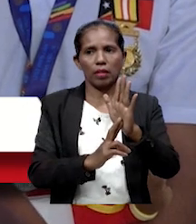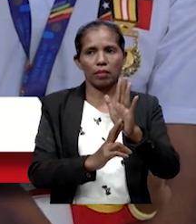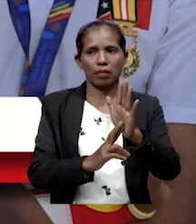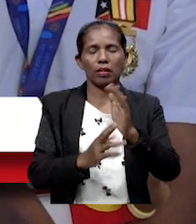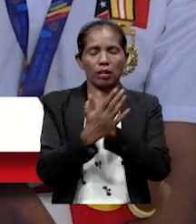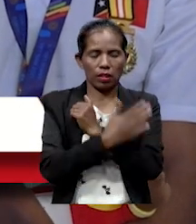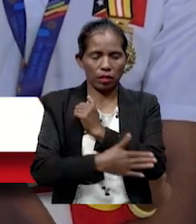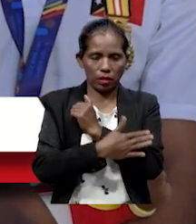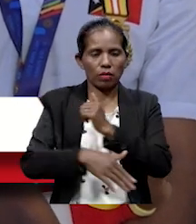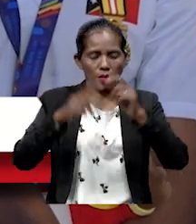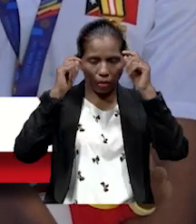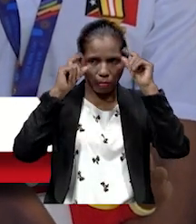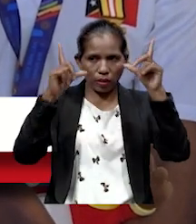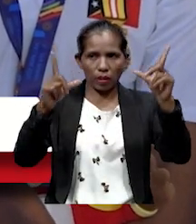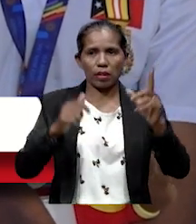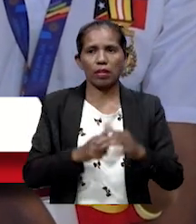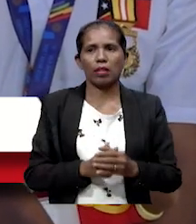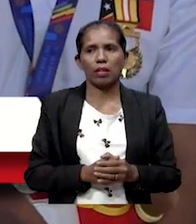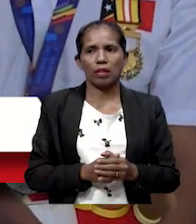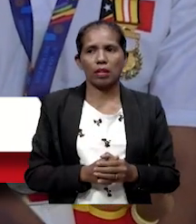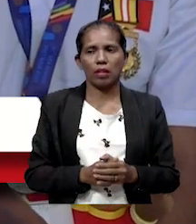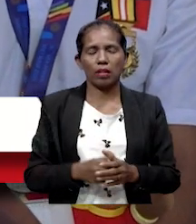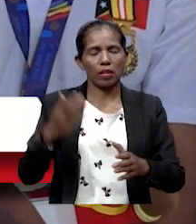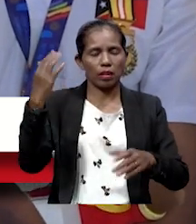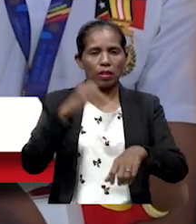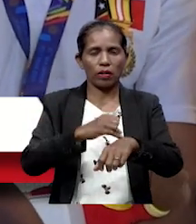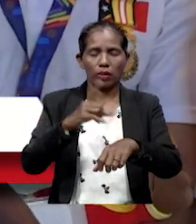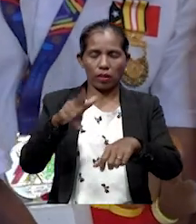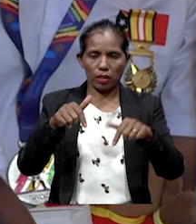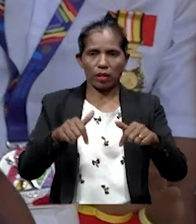República Timor-Leste e é evento internacional. Né?